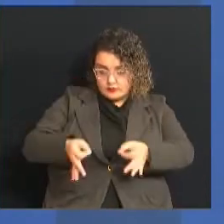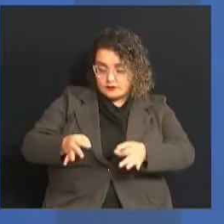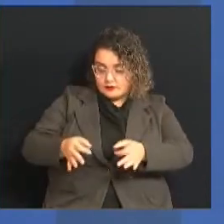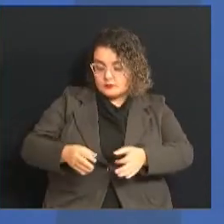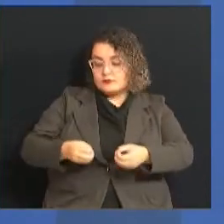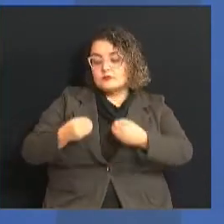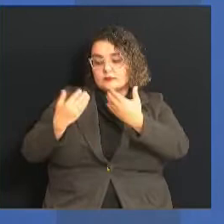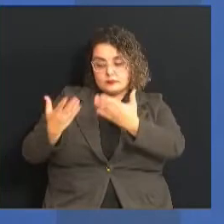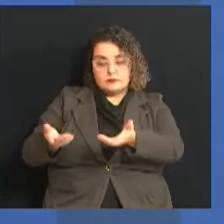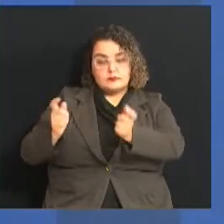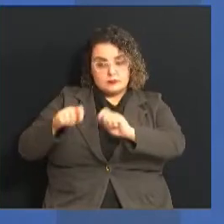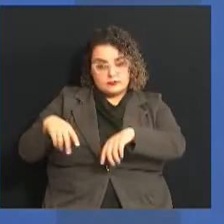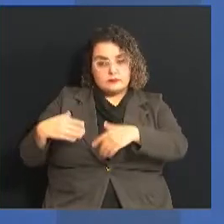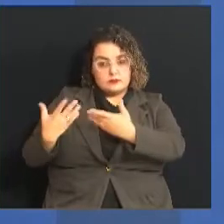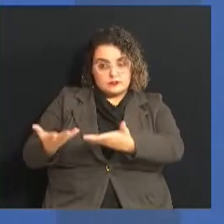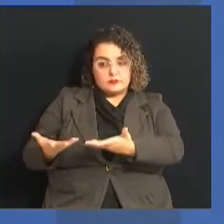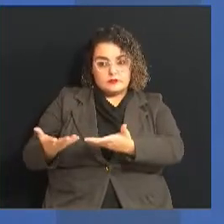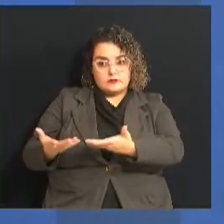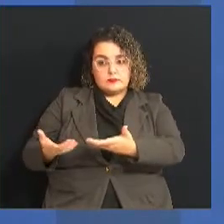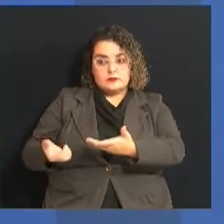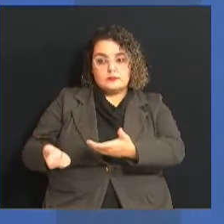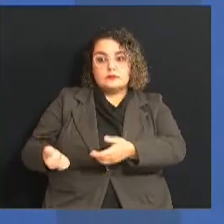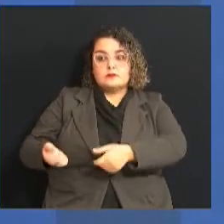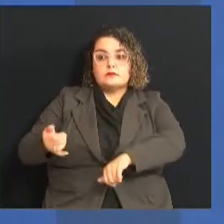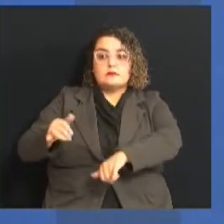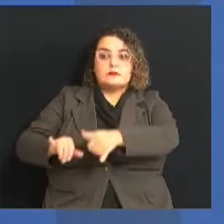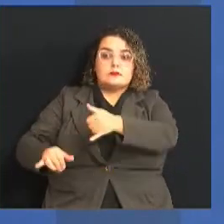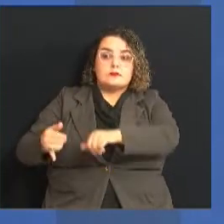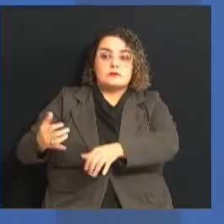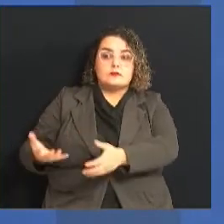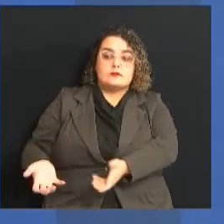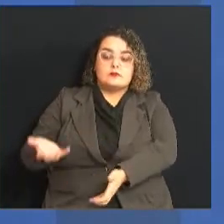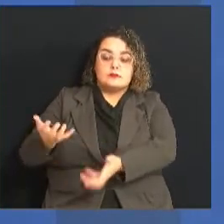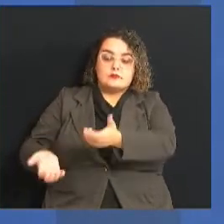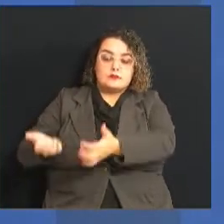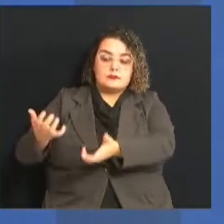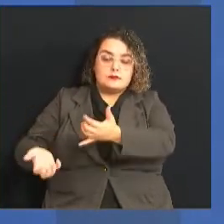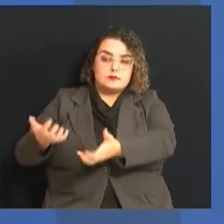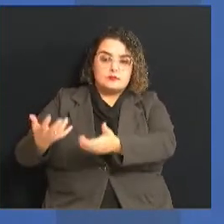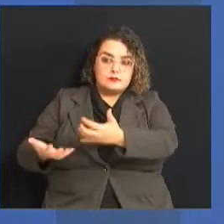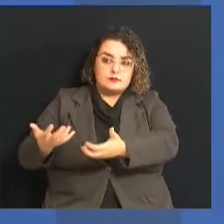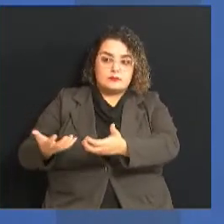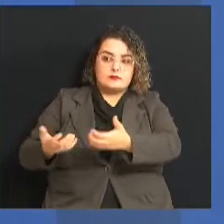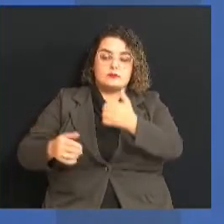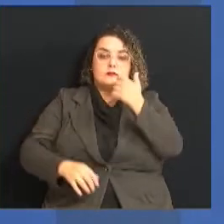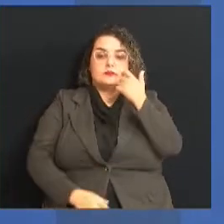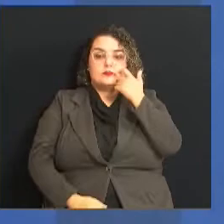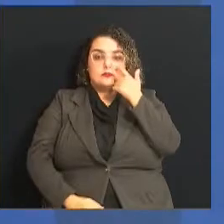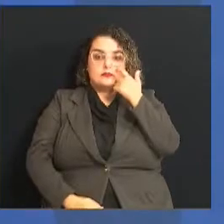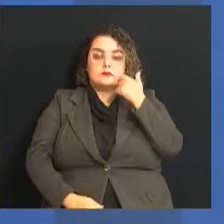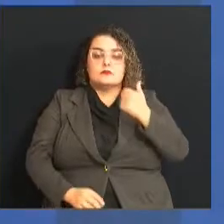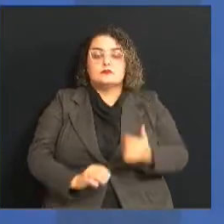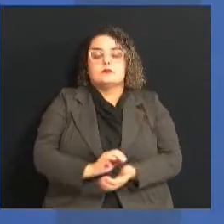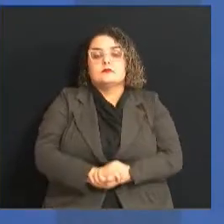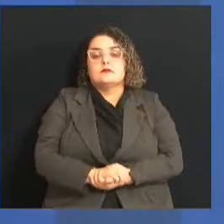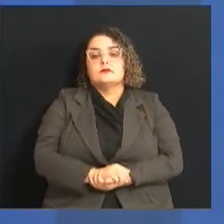que os medicamentos líquidos violados sejam encaminhados para incineração.